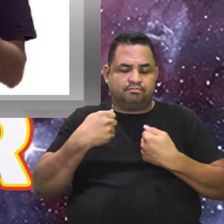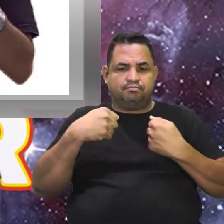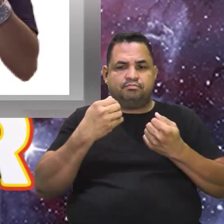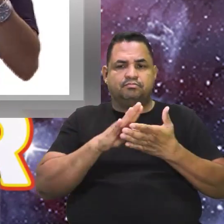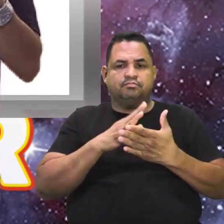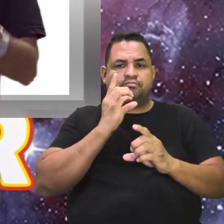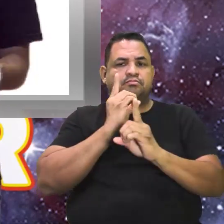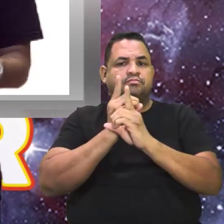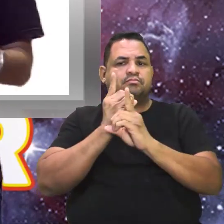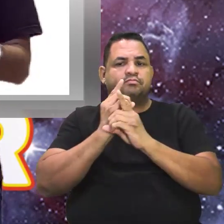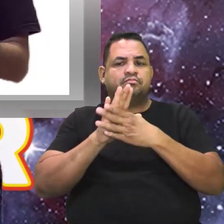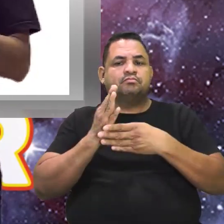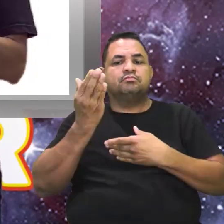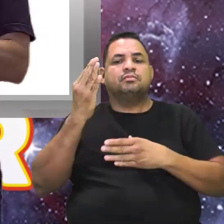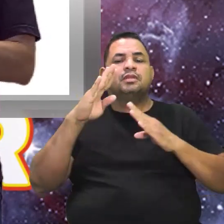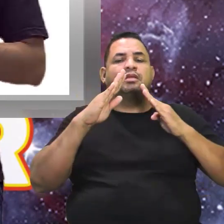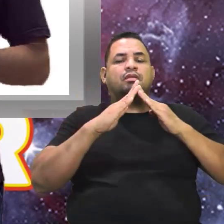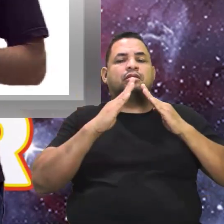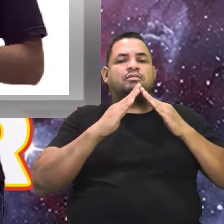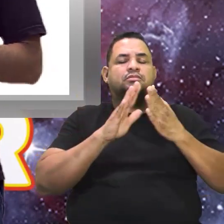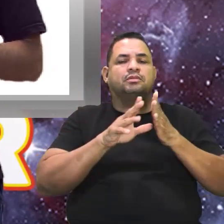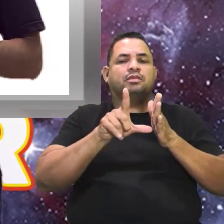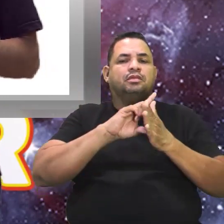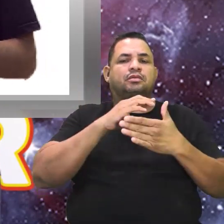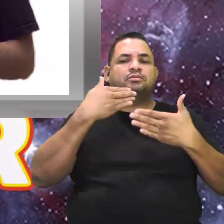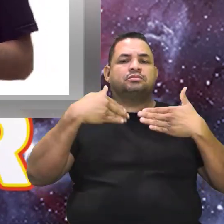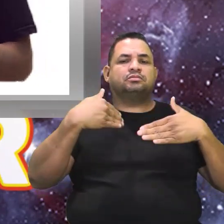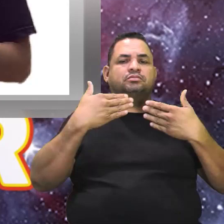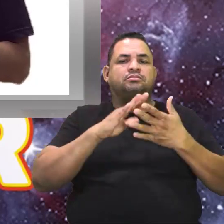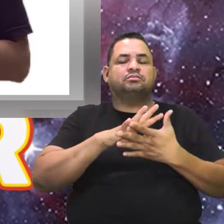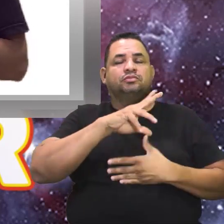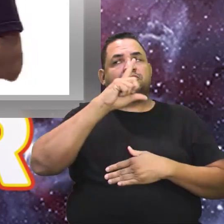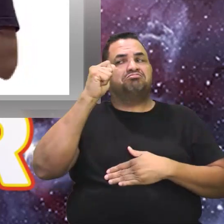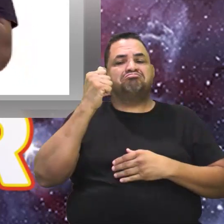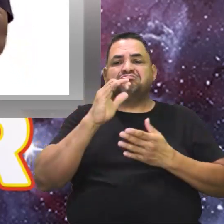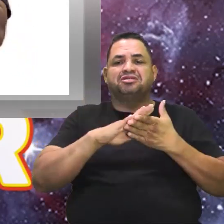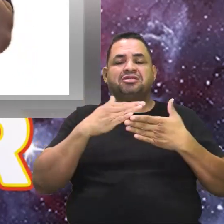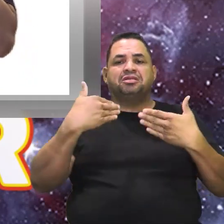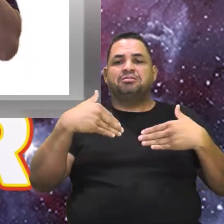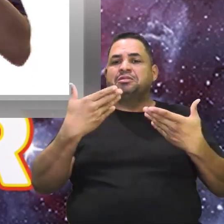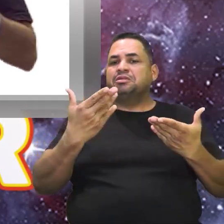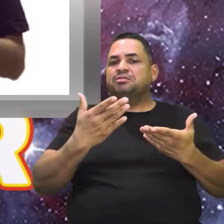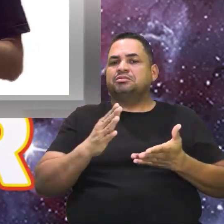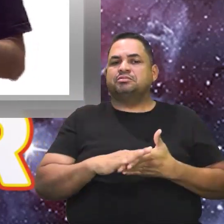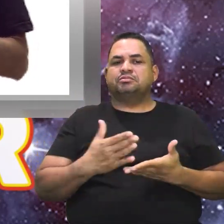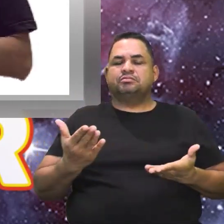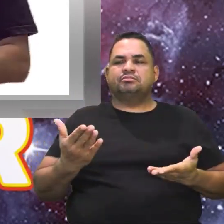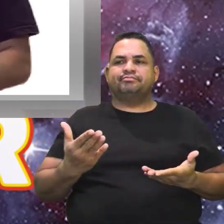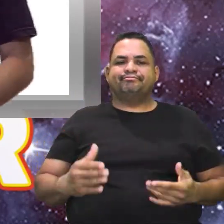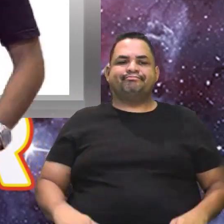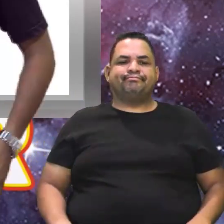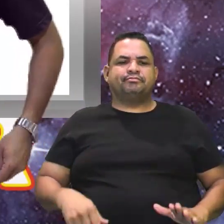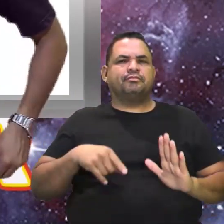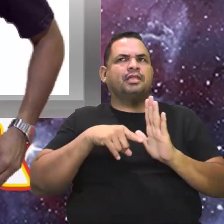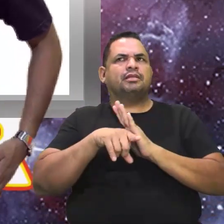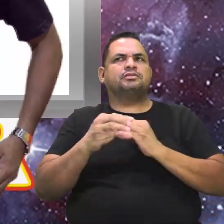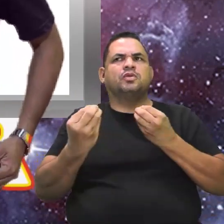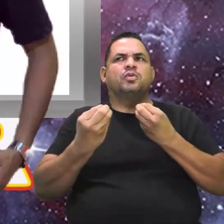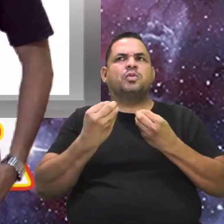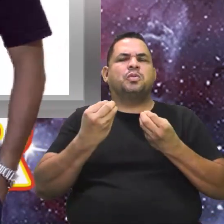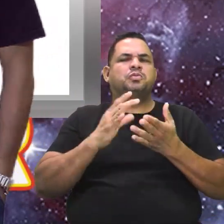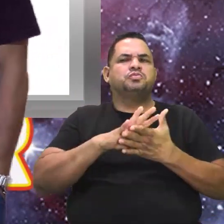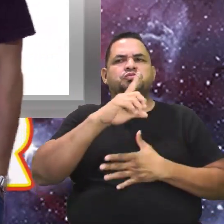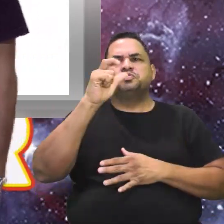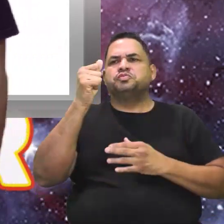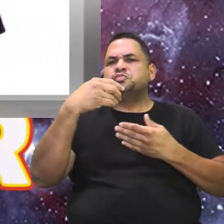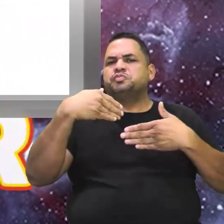que encontrar em casa, antes da prova. No dia da prova, você não fala assim, mas como é que eu vou saber disso na hora da prova? Eles perguntam, mas no dia da prova as questões